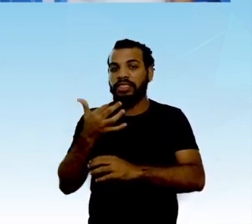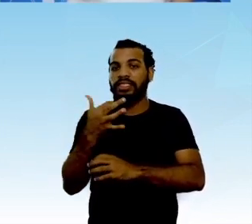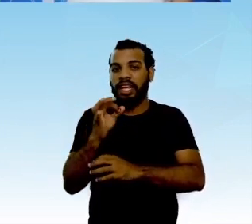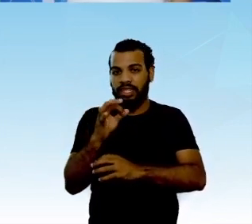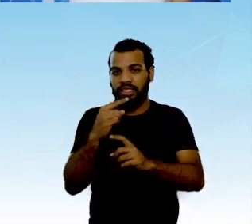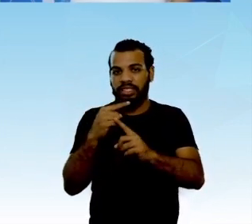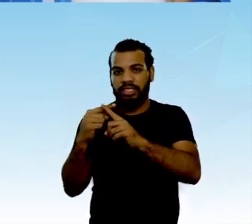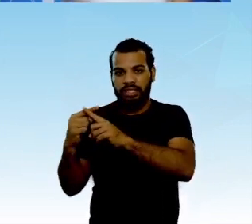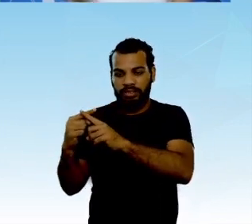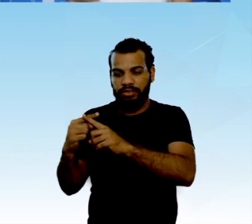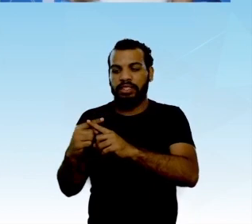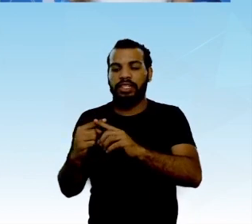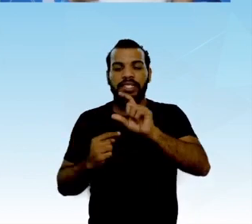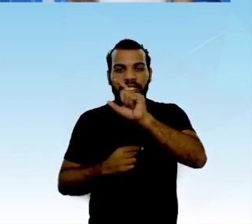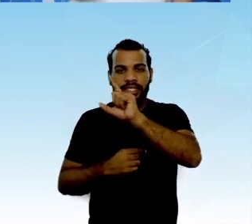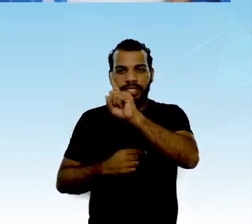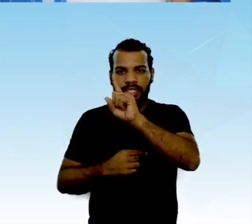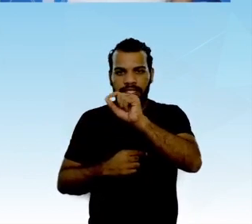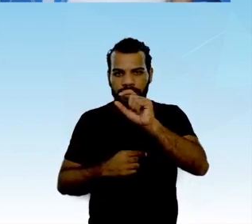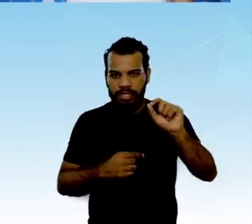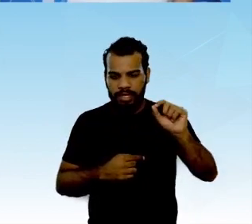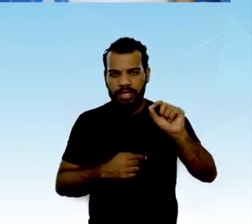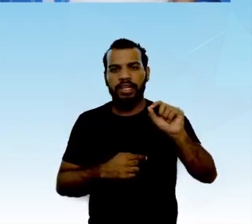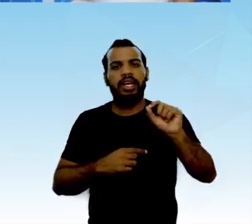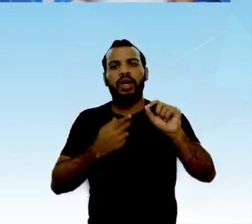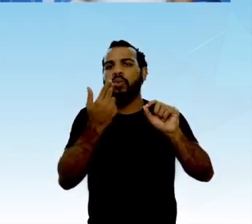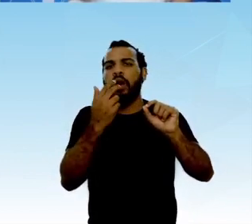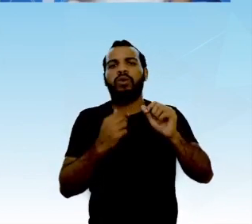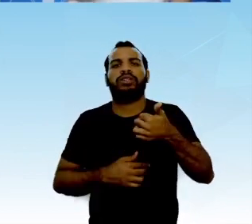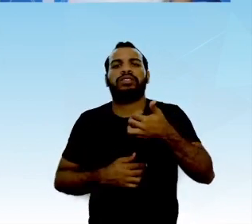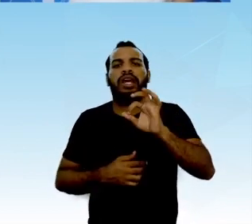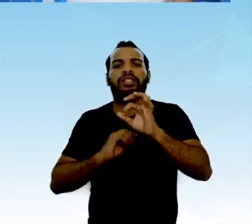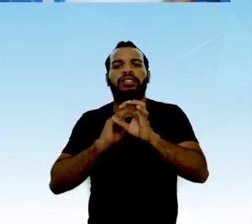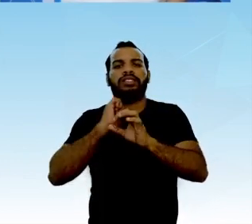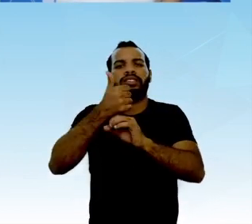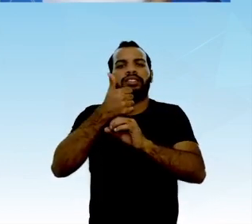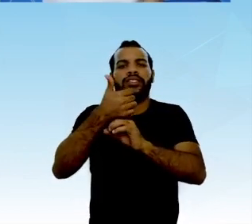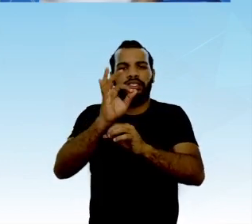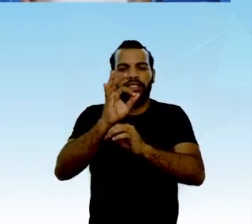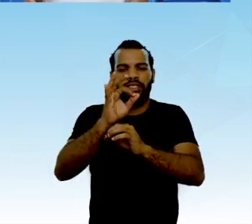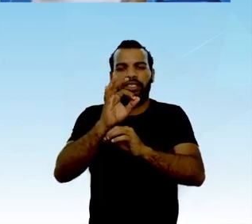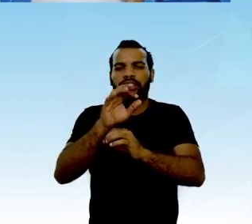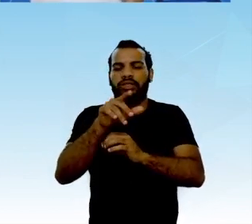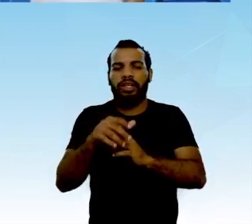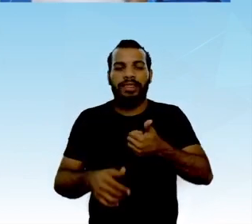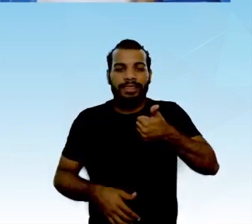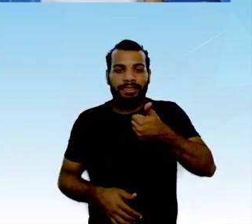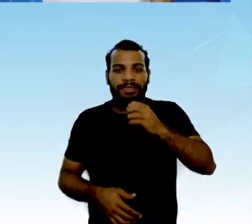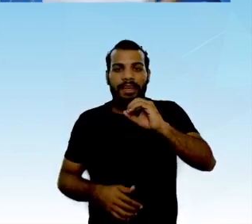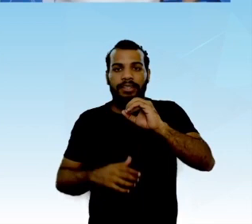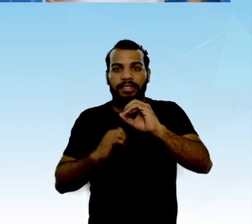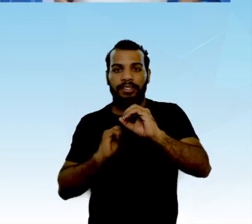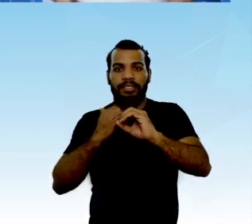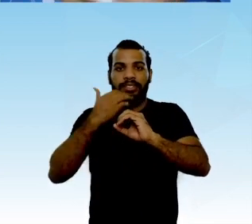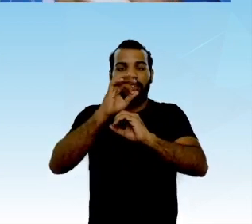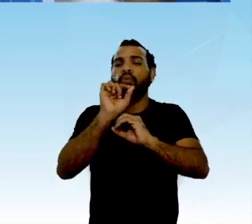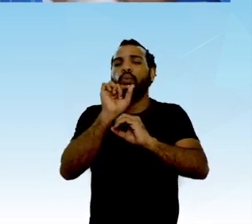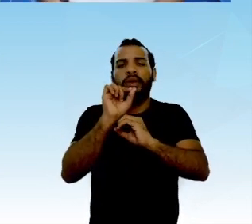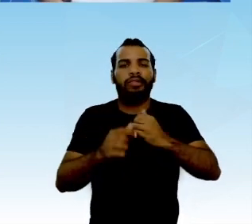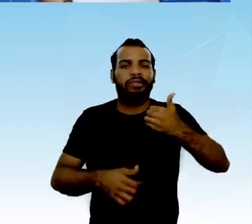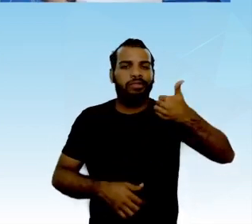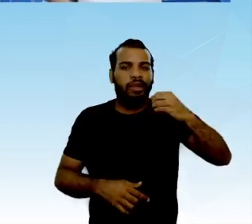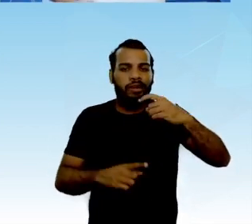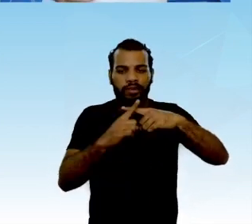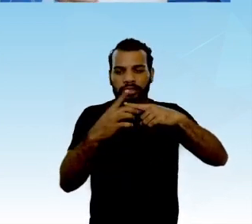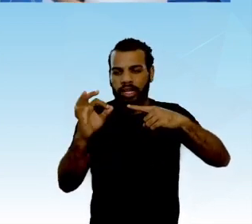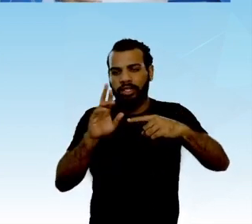100 é a mesma coisa que 10 ao quadrado, porque 10 ao quadrado, 10 vezes 10, 100. É